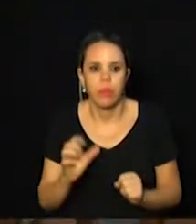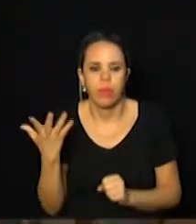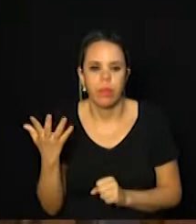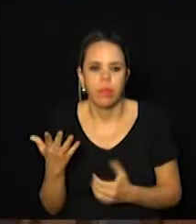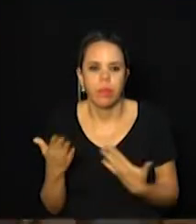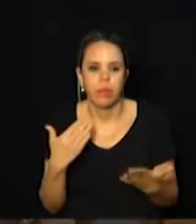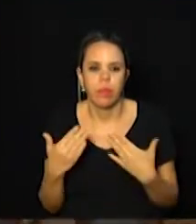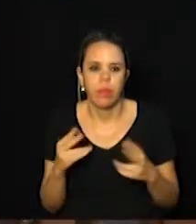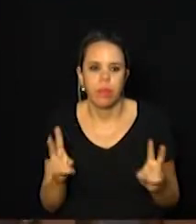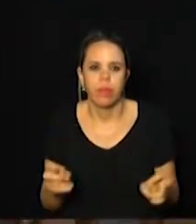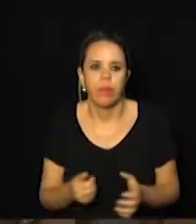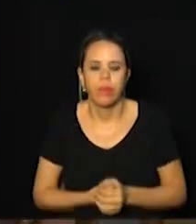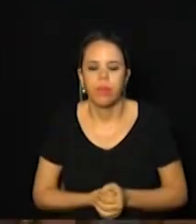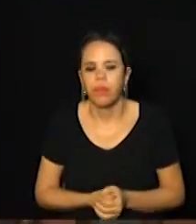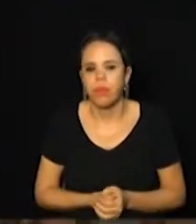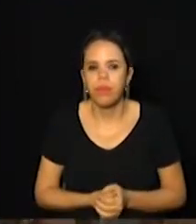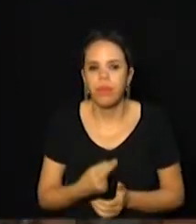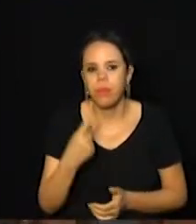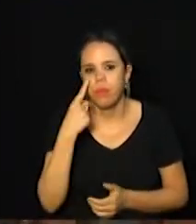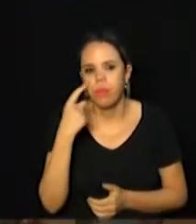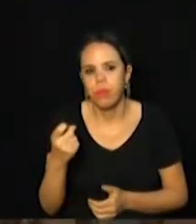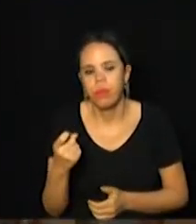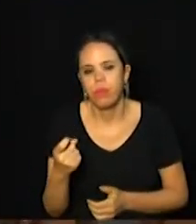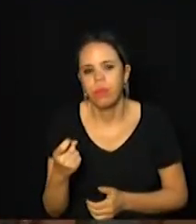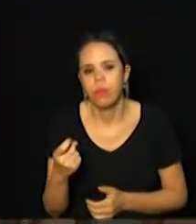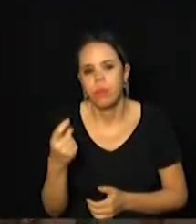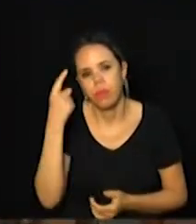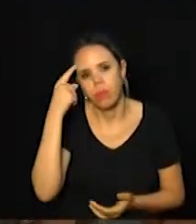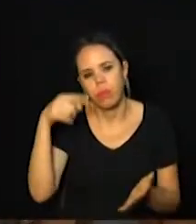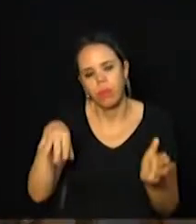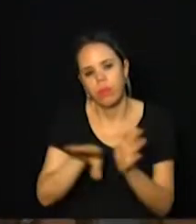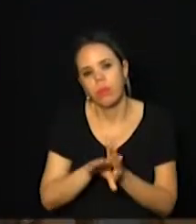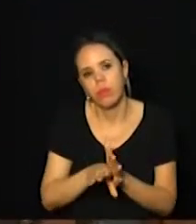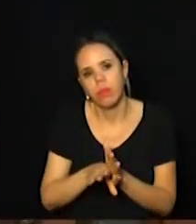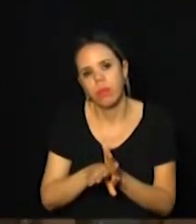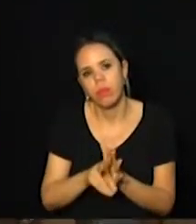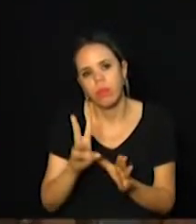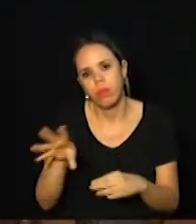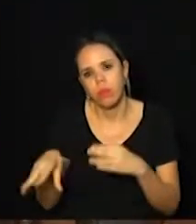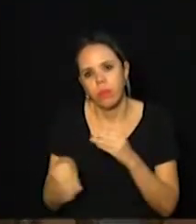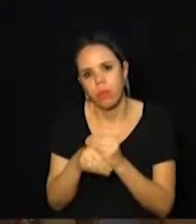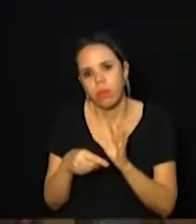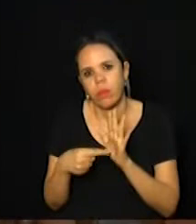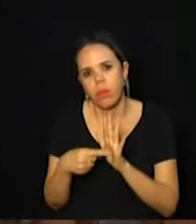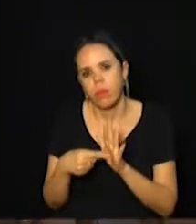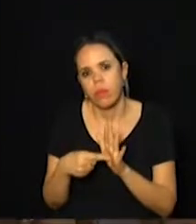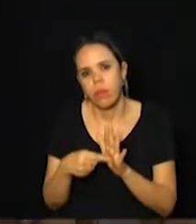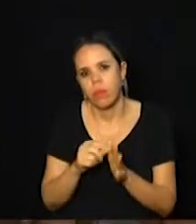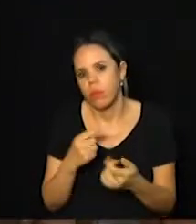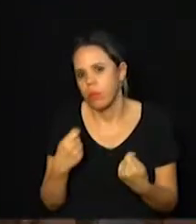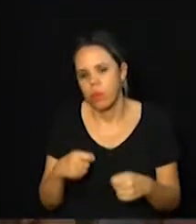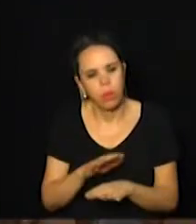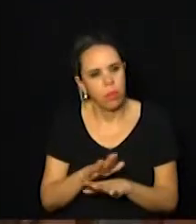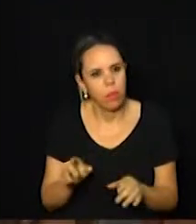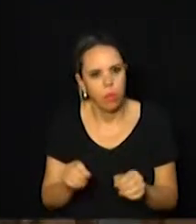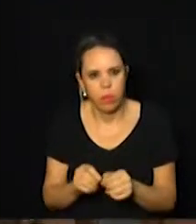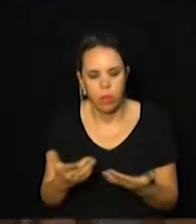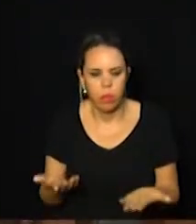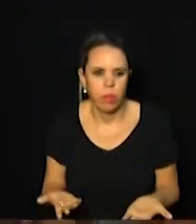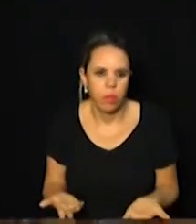podem ser debatido sobre esse assunto e interessante não chega a ideias novas e a gente vai sempre mostrando que não é preciso